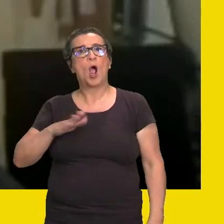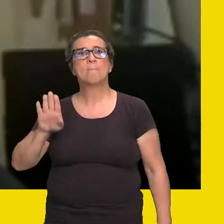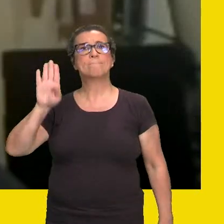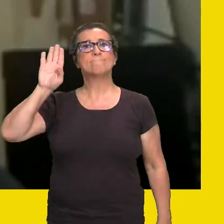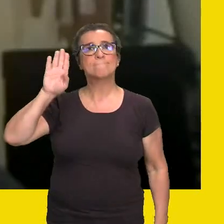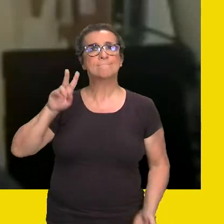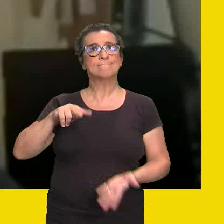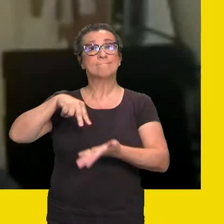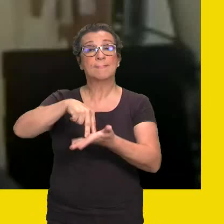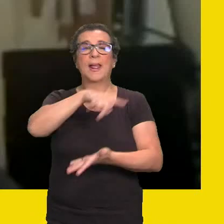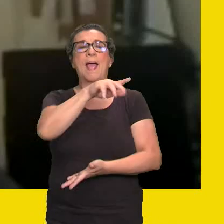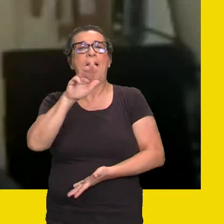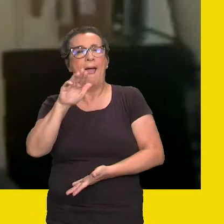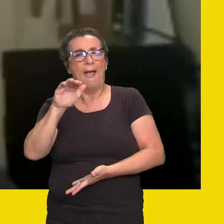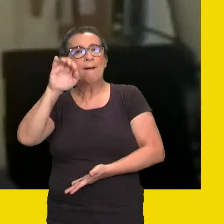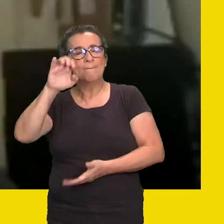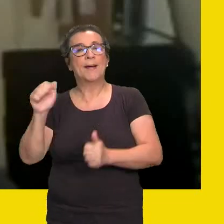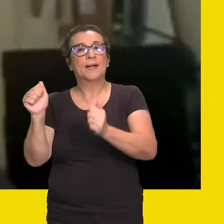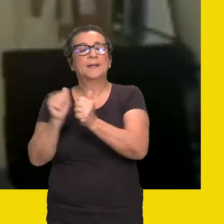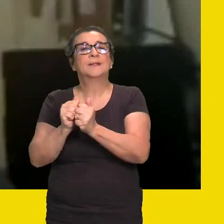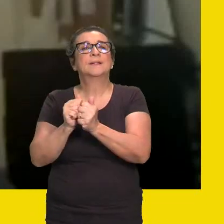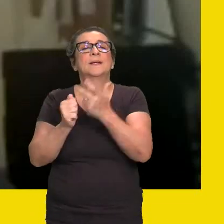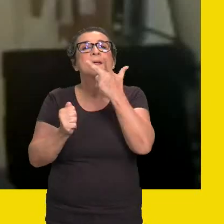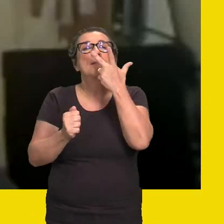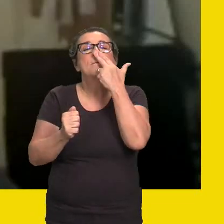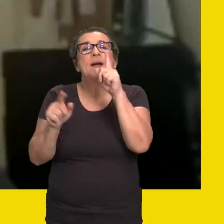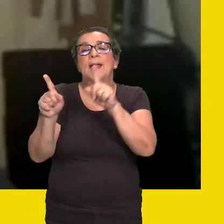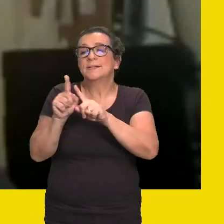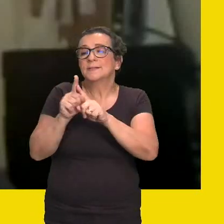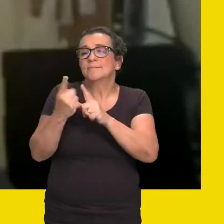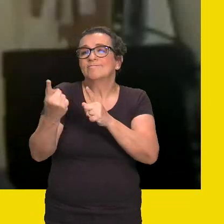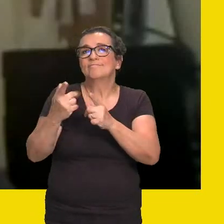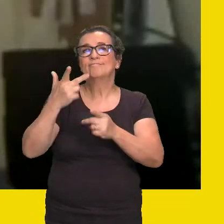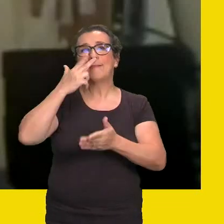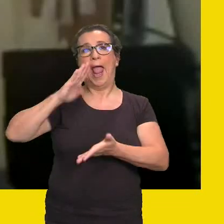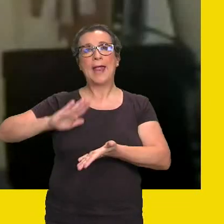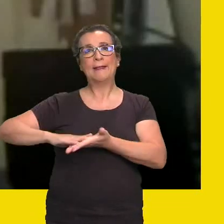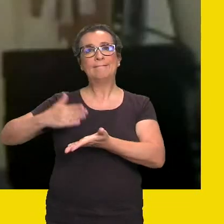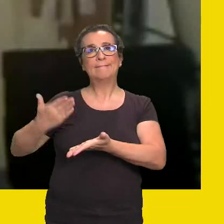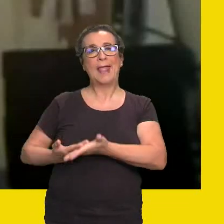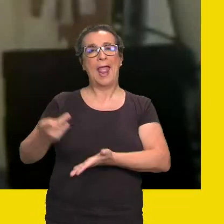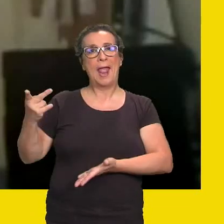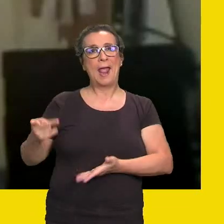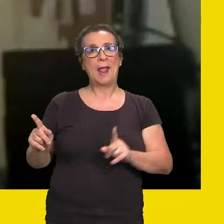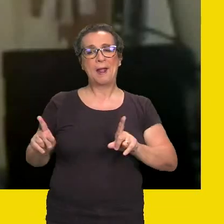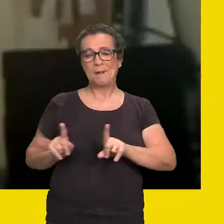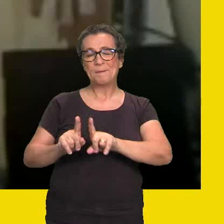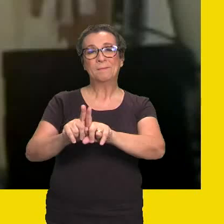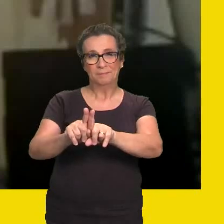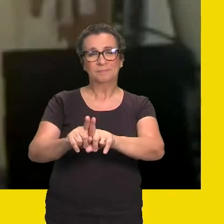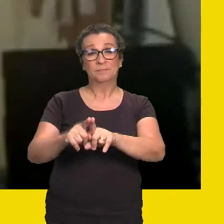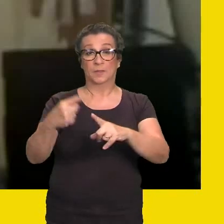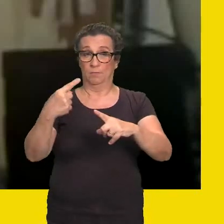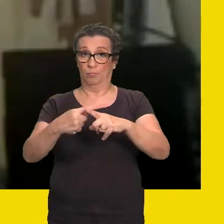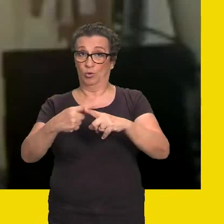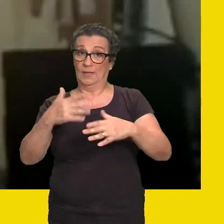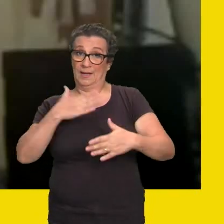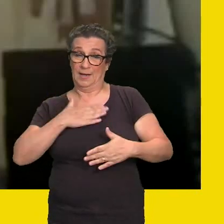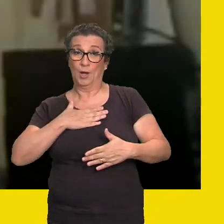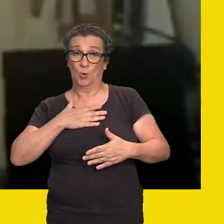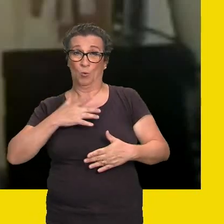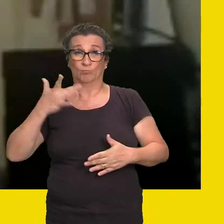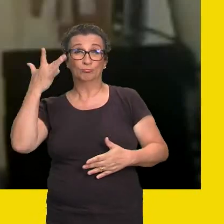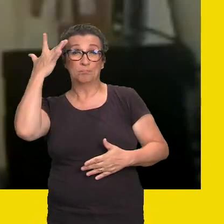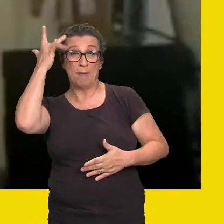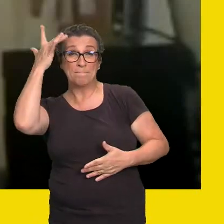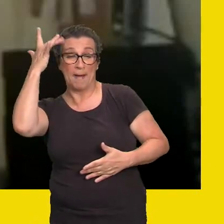ali, ela fica como, de certa forma, uma intérprete. Porque, assim, eu, no meu dia a dia, quando